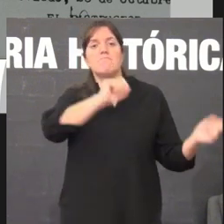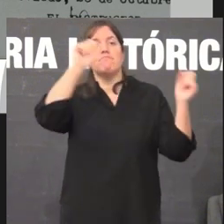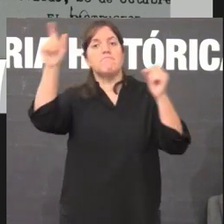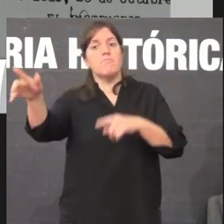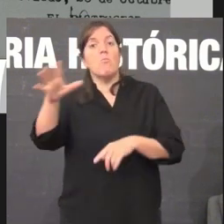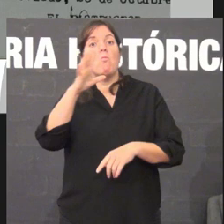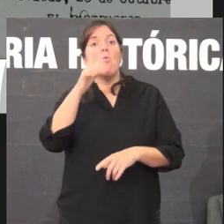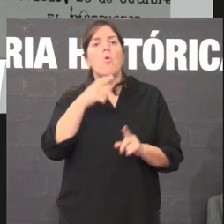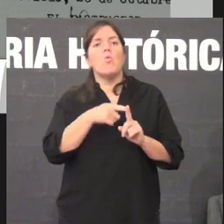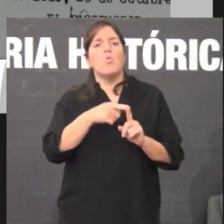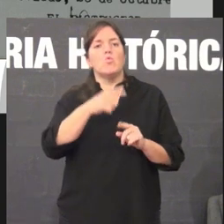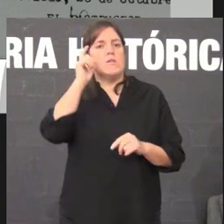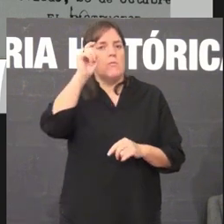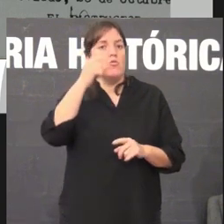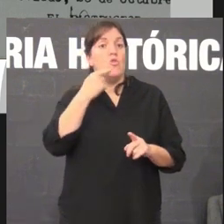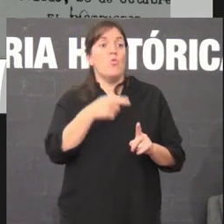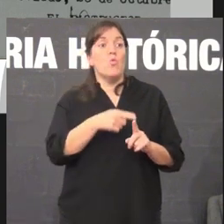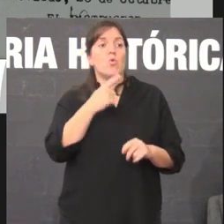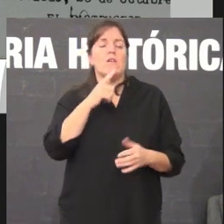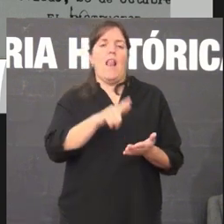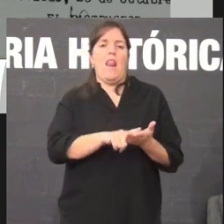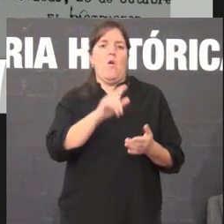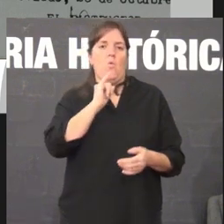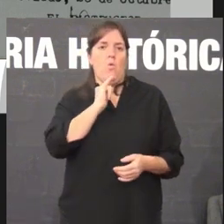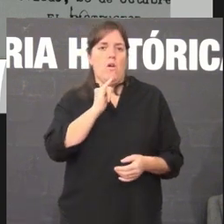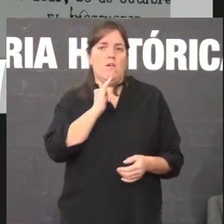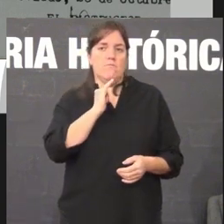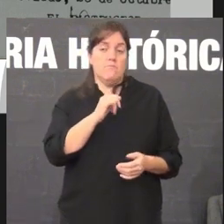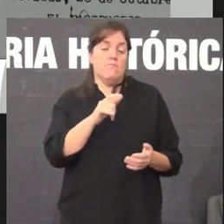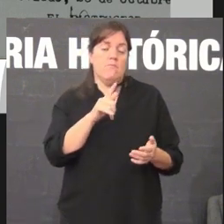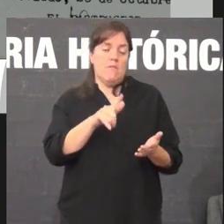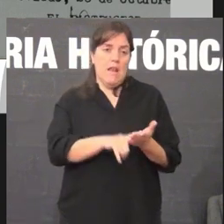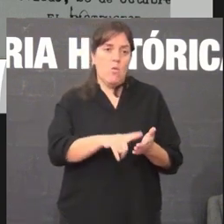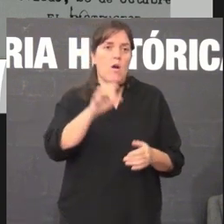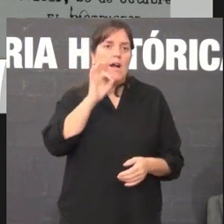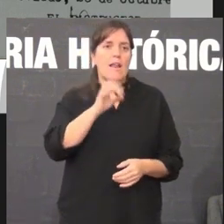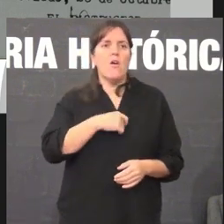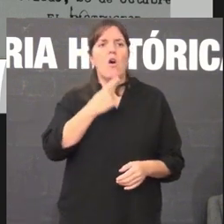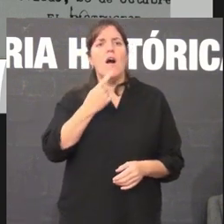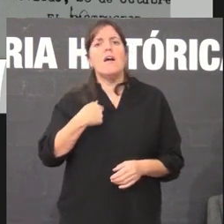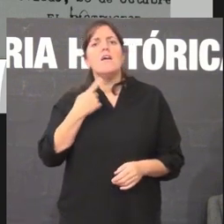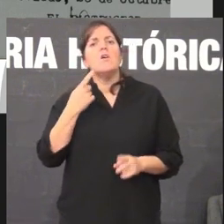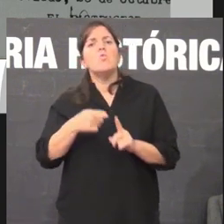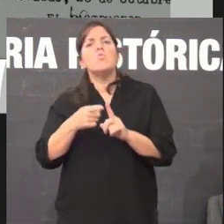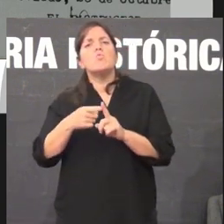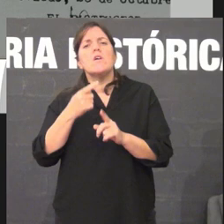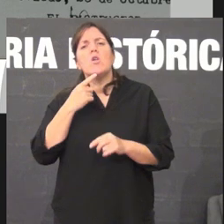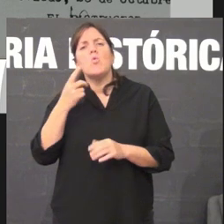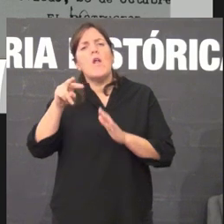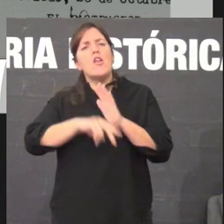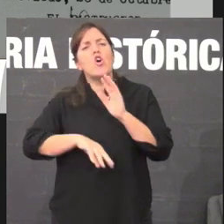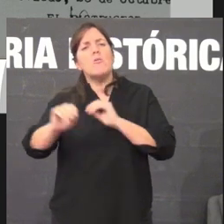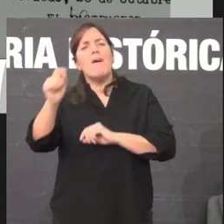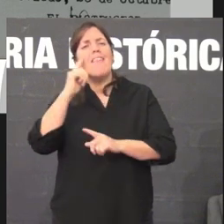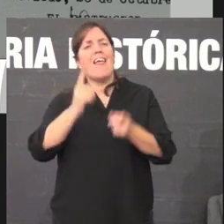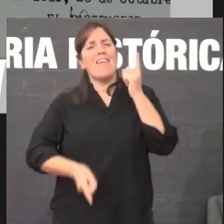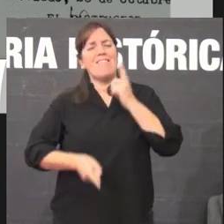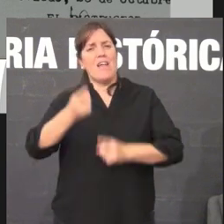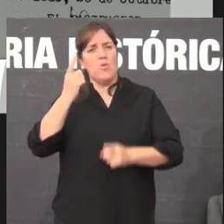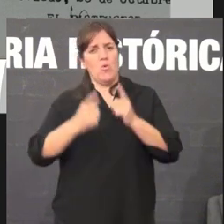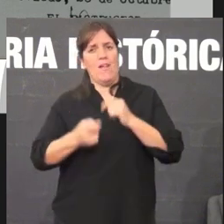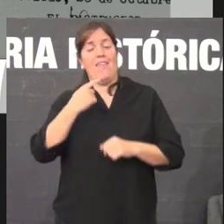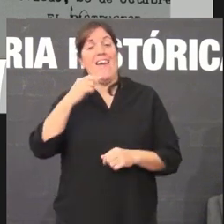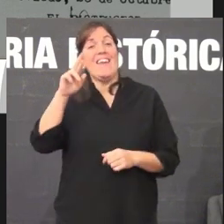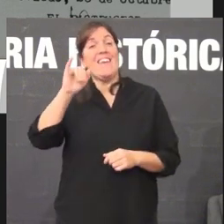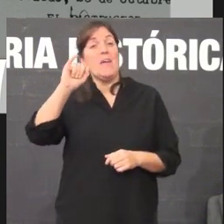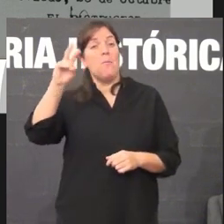lingua aí o franquismo aplicou unha norma da ditadura de Primo de Rivera do ano 1926 volvo a sinalar de novo que eu